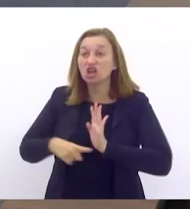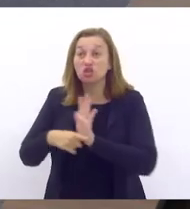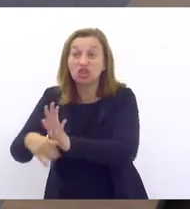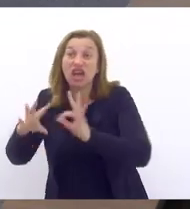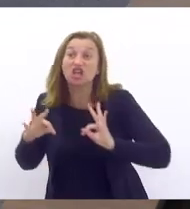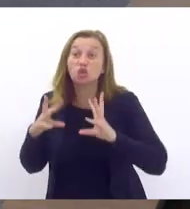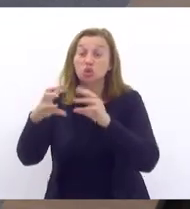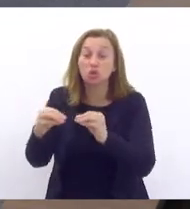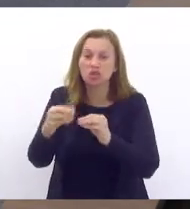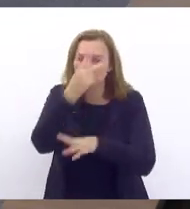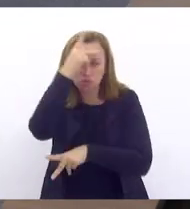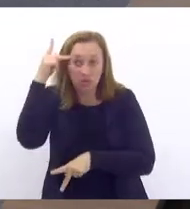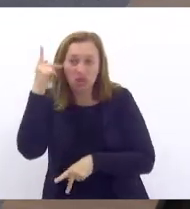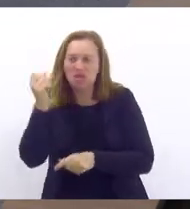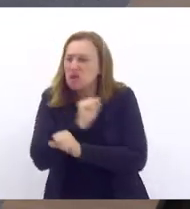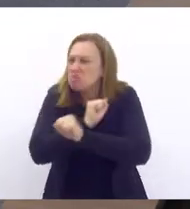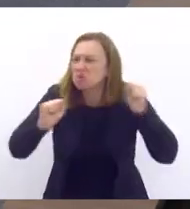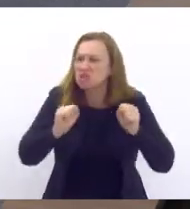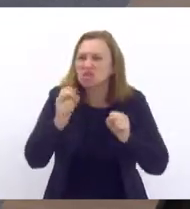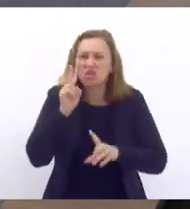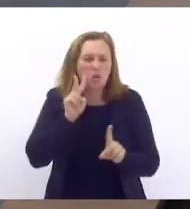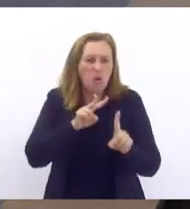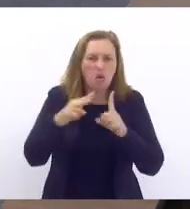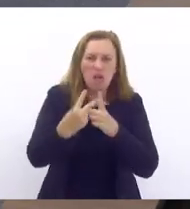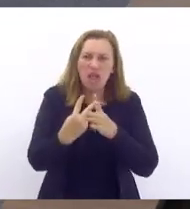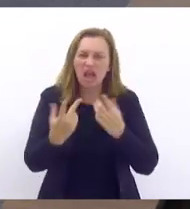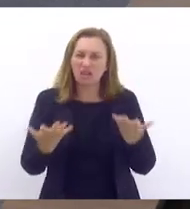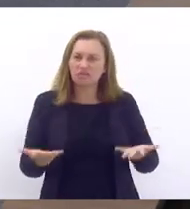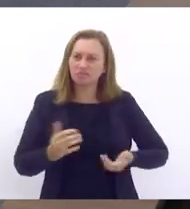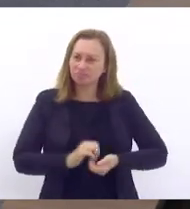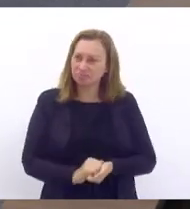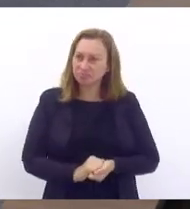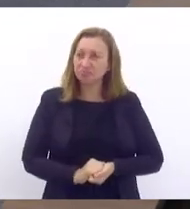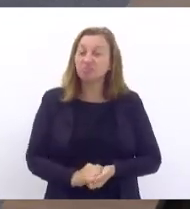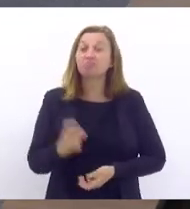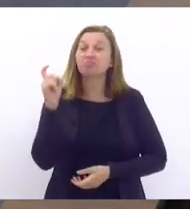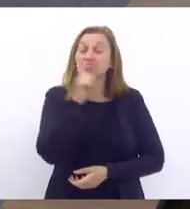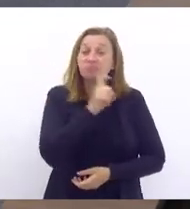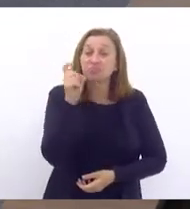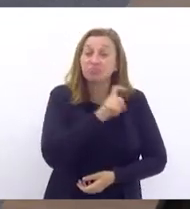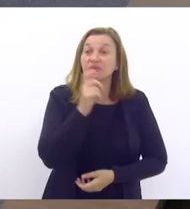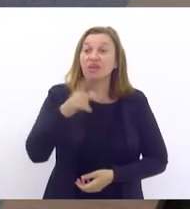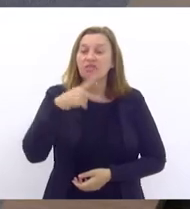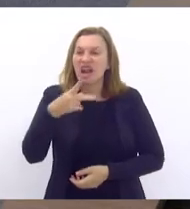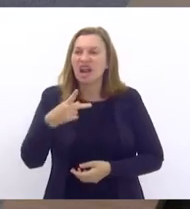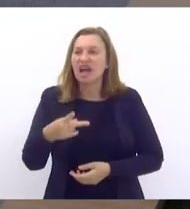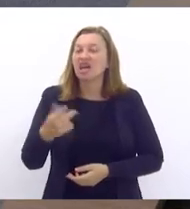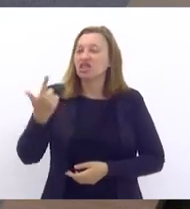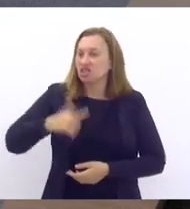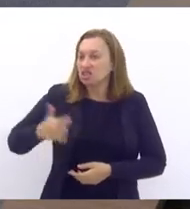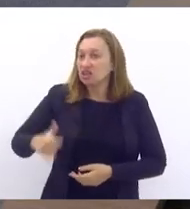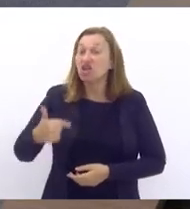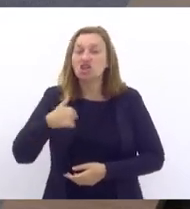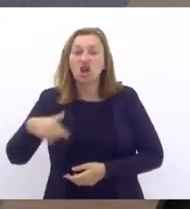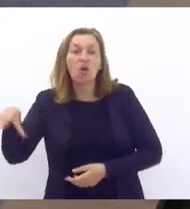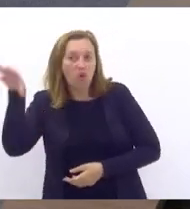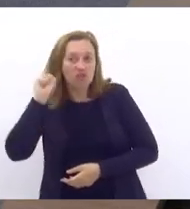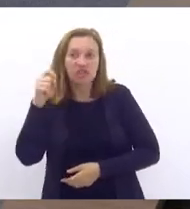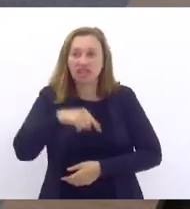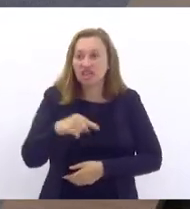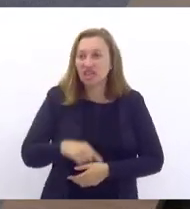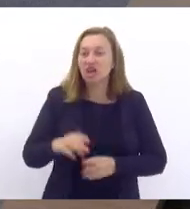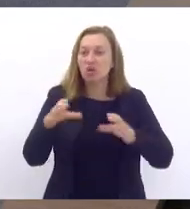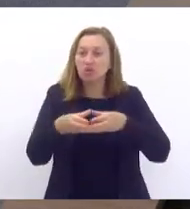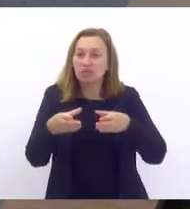é possível olhar de maneira integral. E também é mentira dizer, e muitas vezes já escutei isso aqui, dizendo que